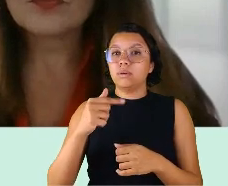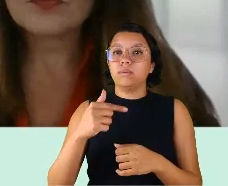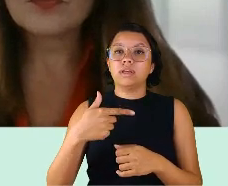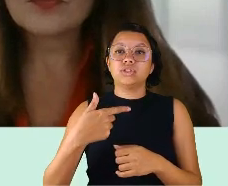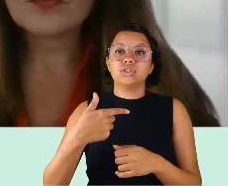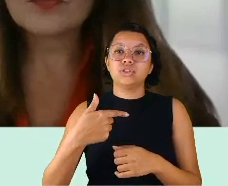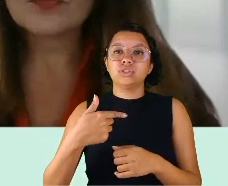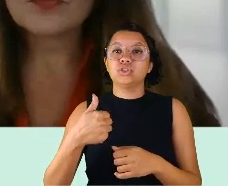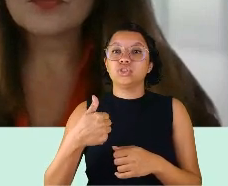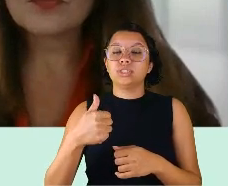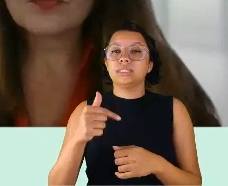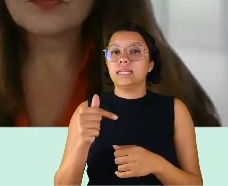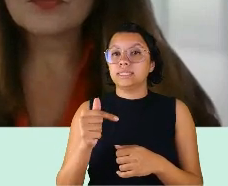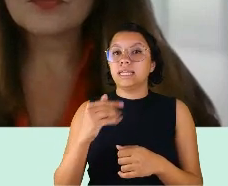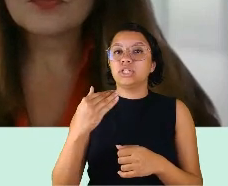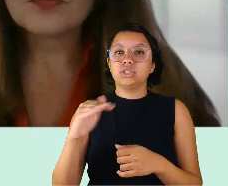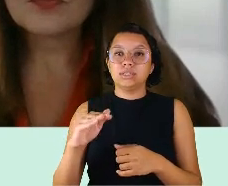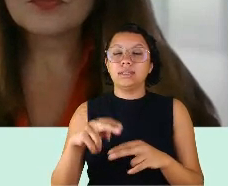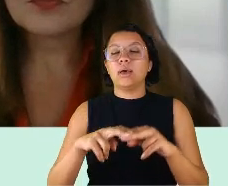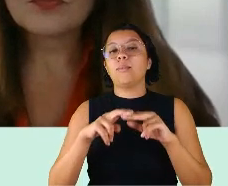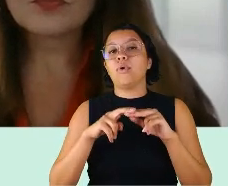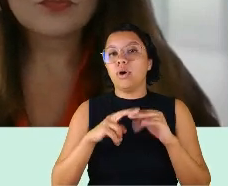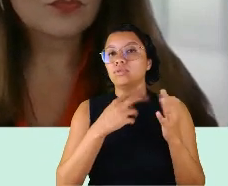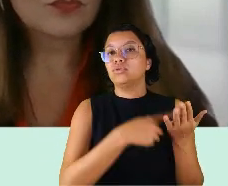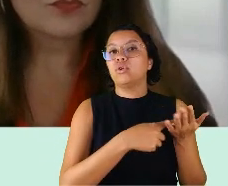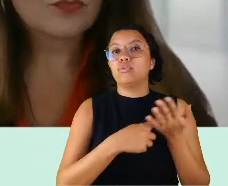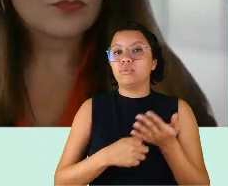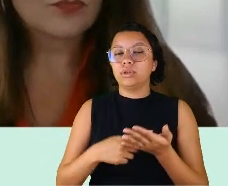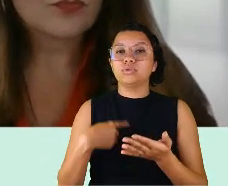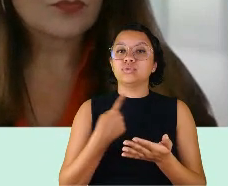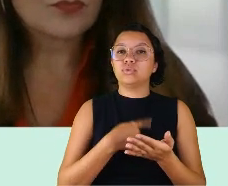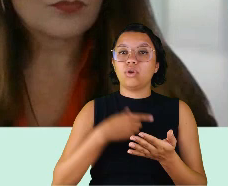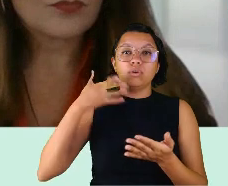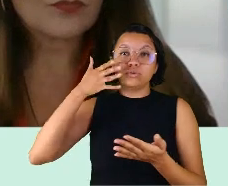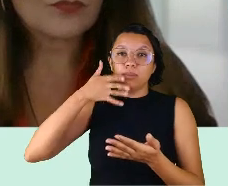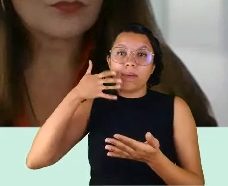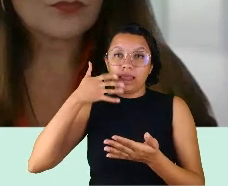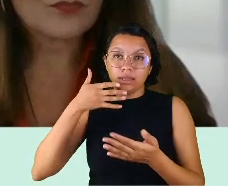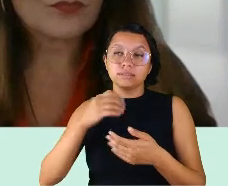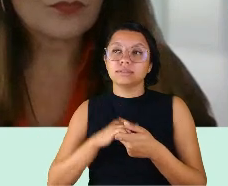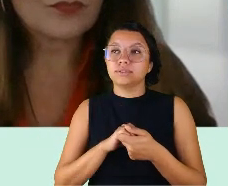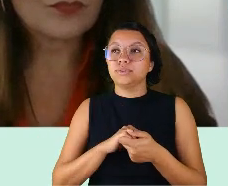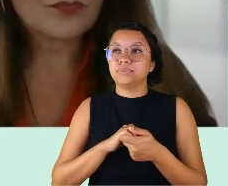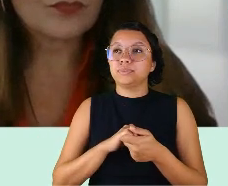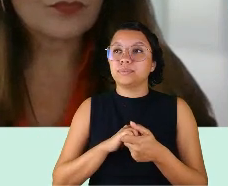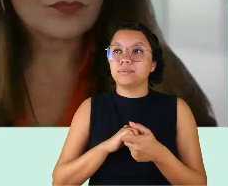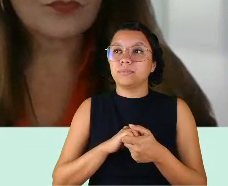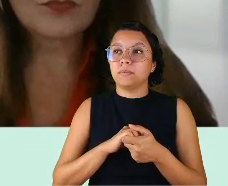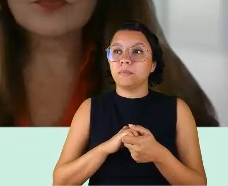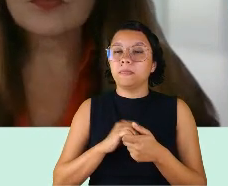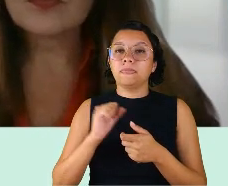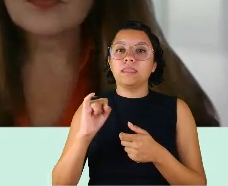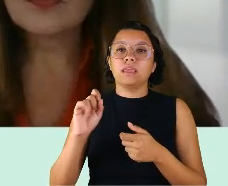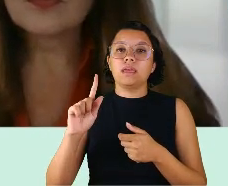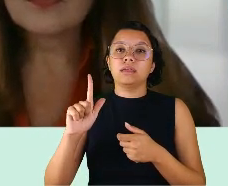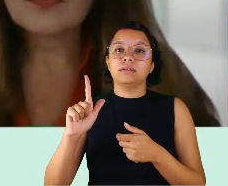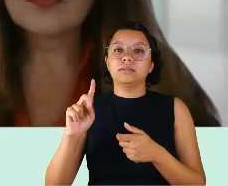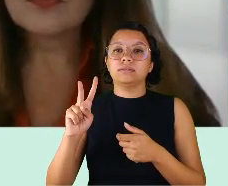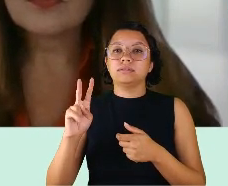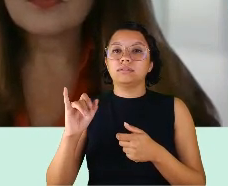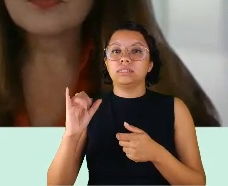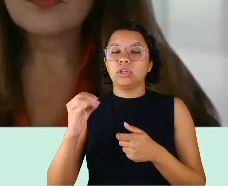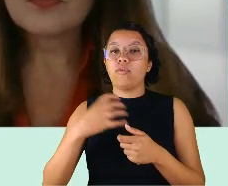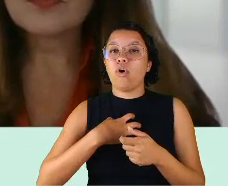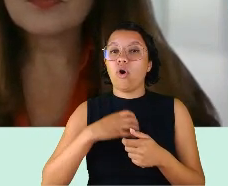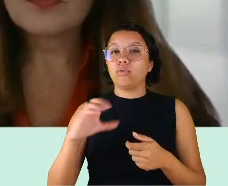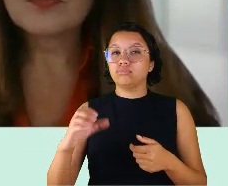nesses dias, por compromisso do nosso ilustre palestrante, o Silvio Meira, que é